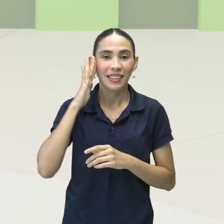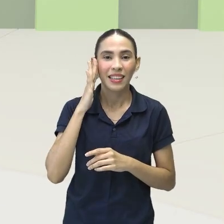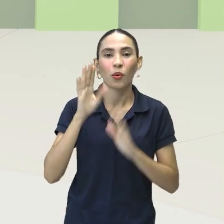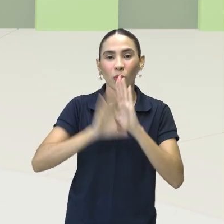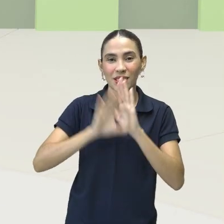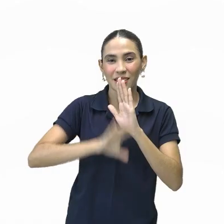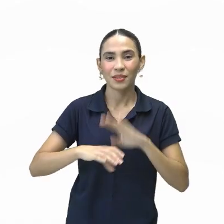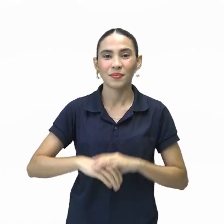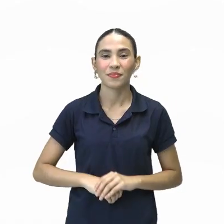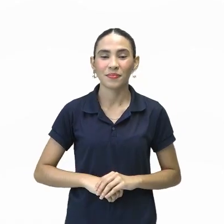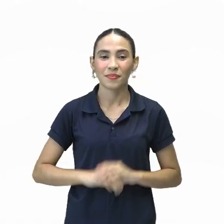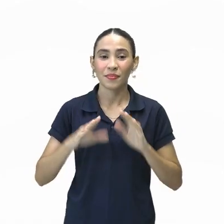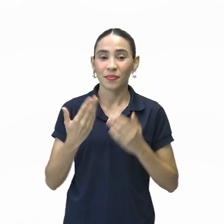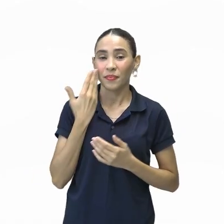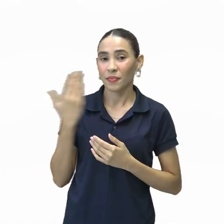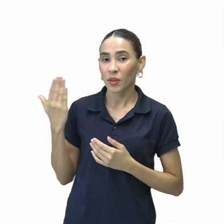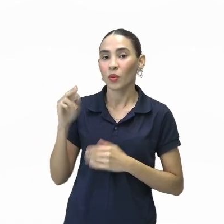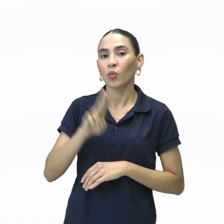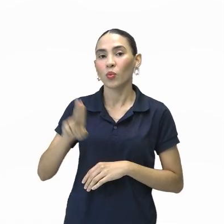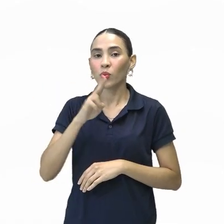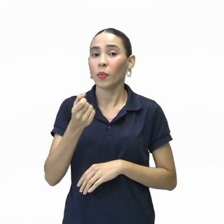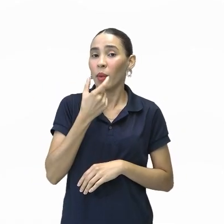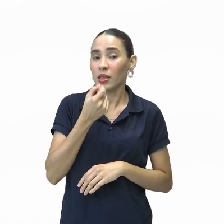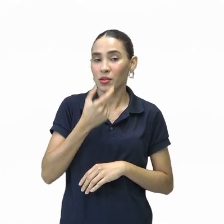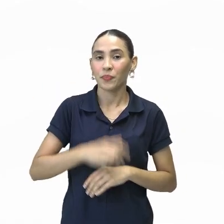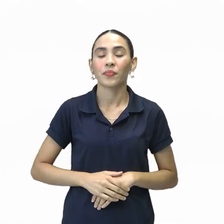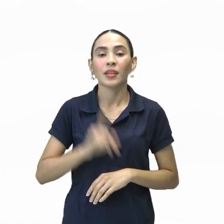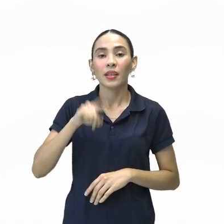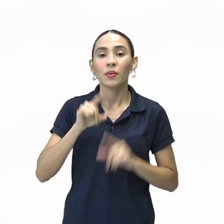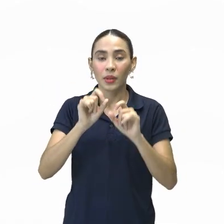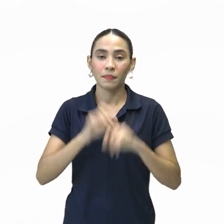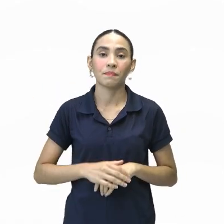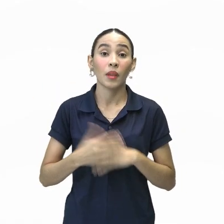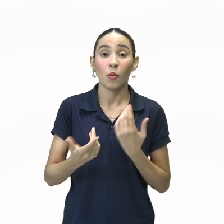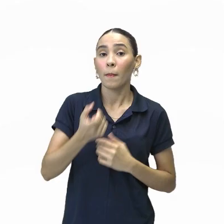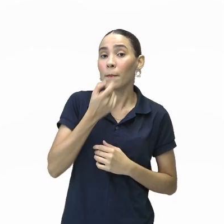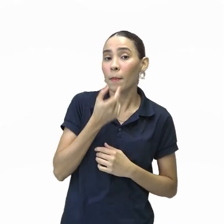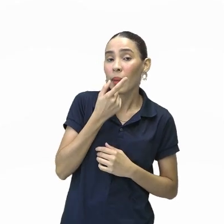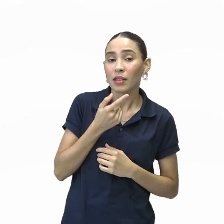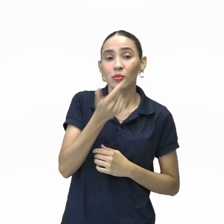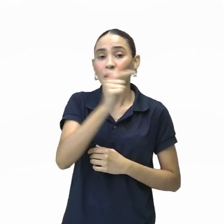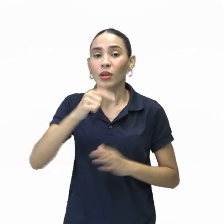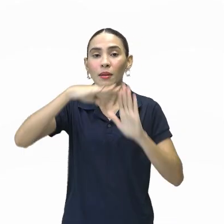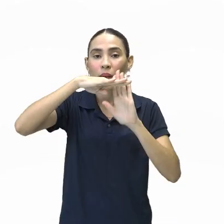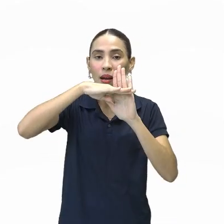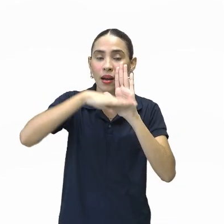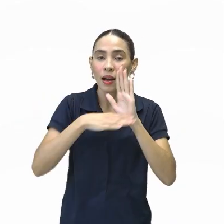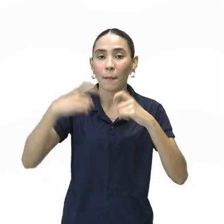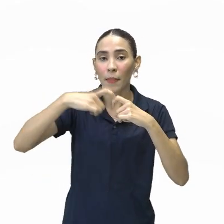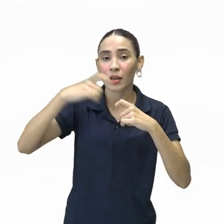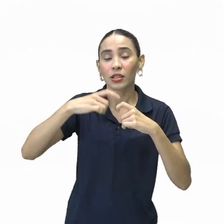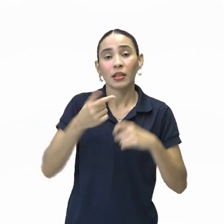um. A começar aí pela automedicação, que é o uso de medicamentos sem receita médica ou